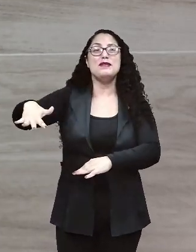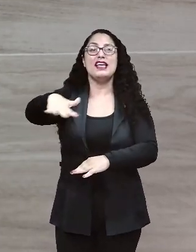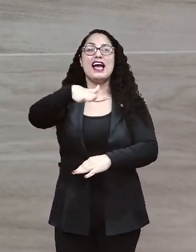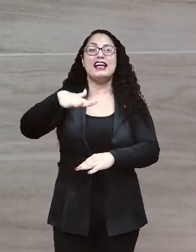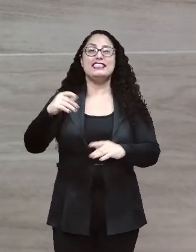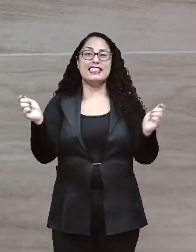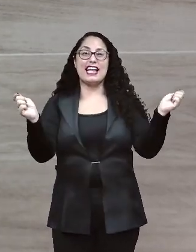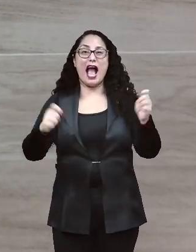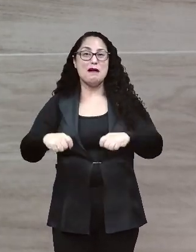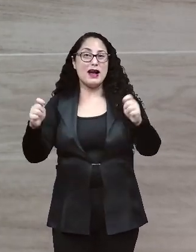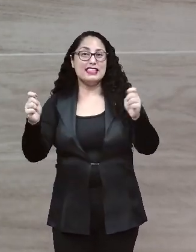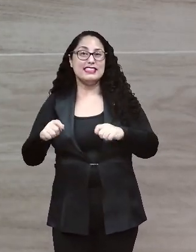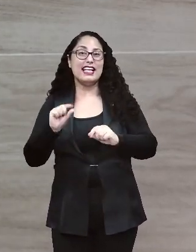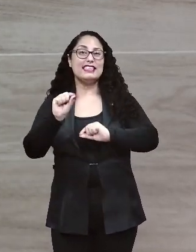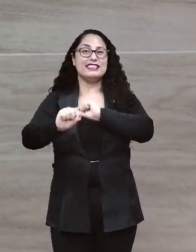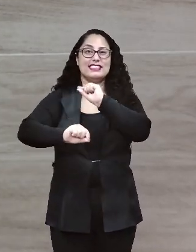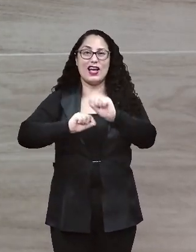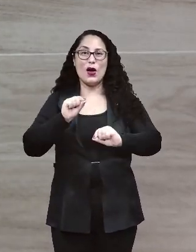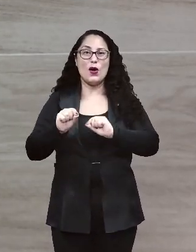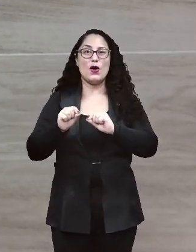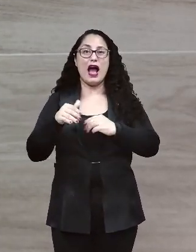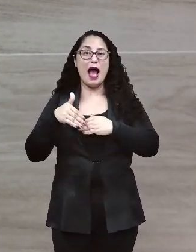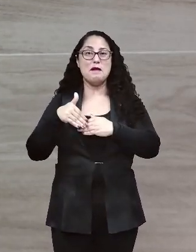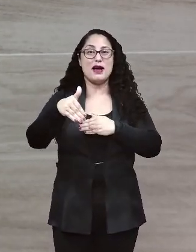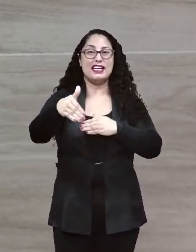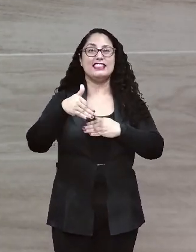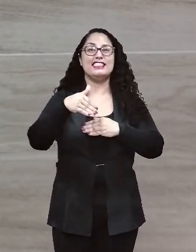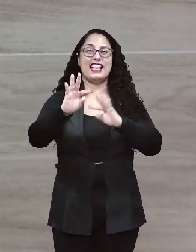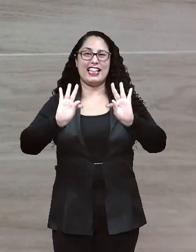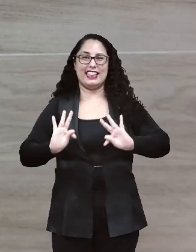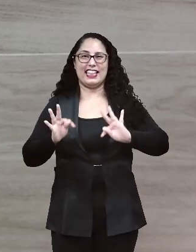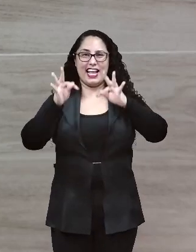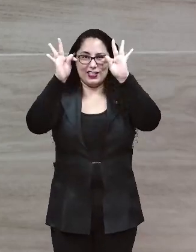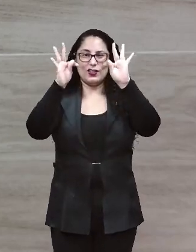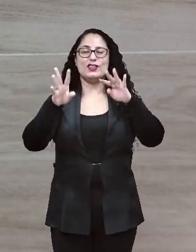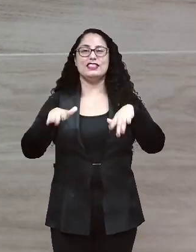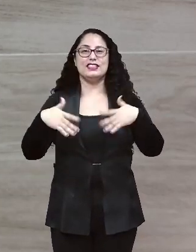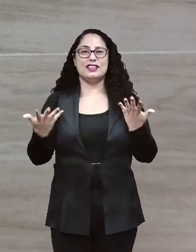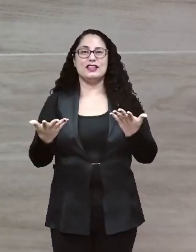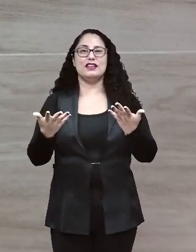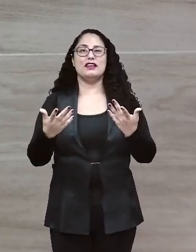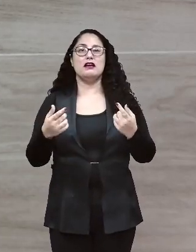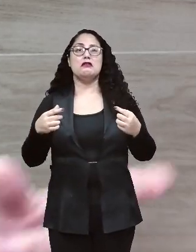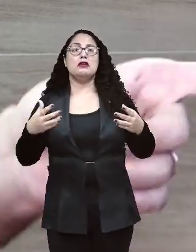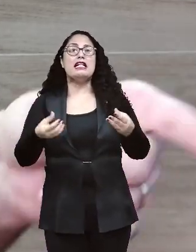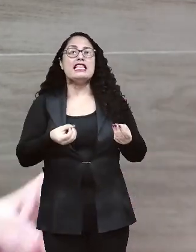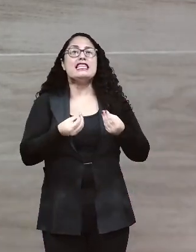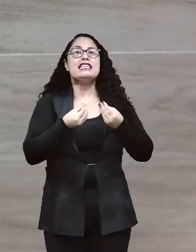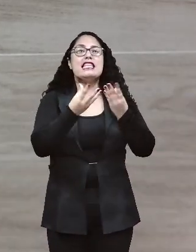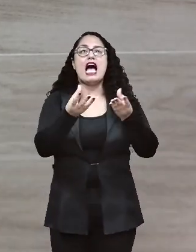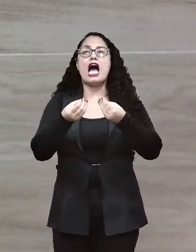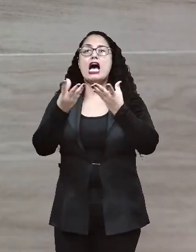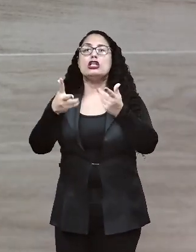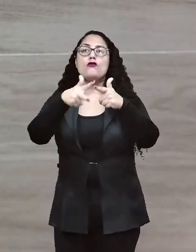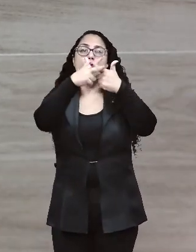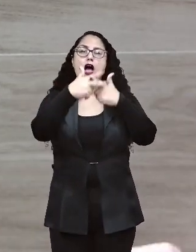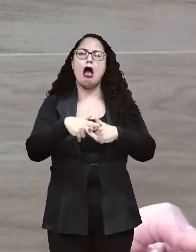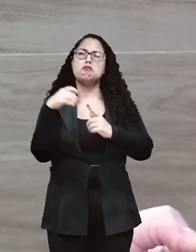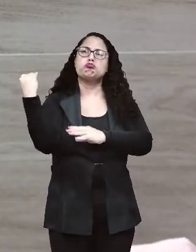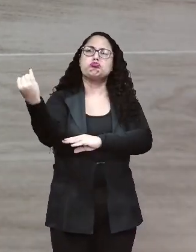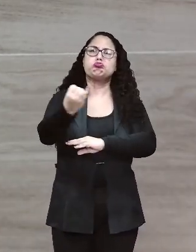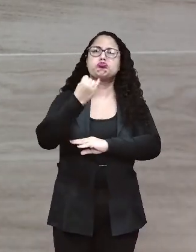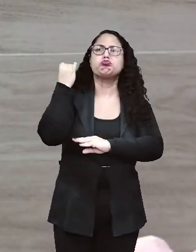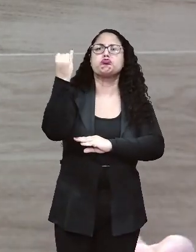de capacitação, né, por meio das tecnologias, proporcionando ferramentas importantes